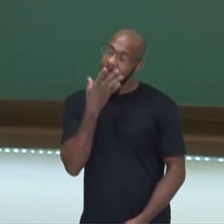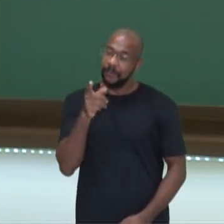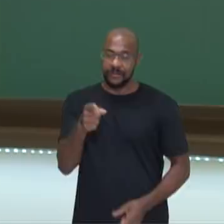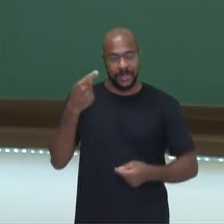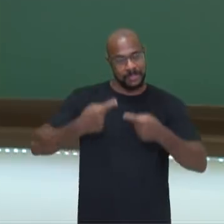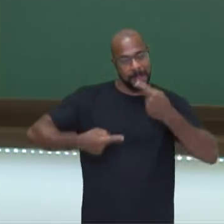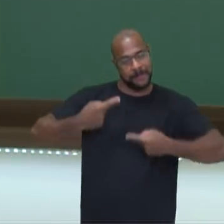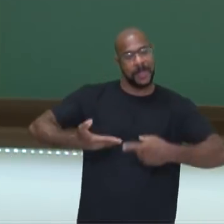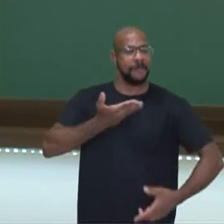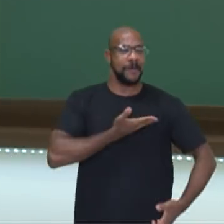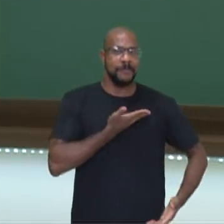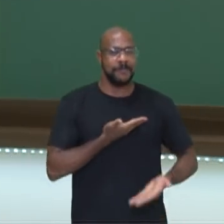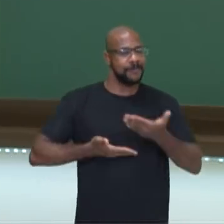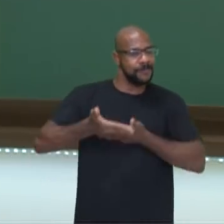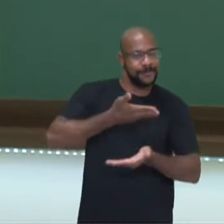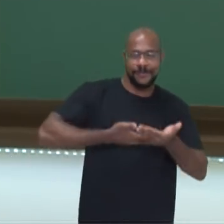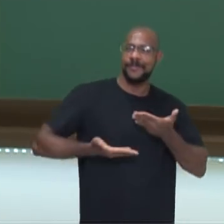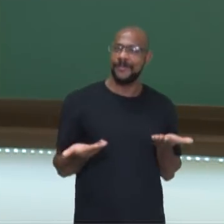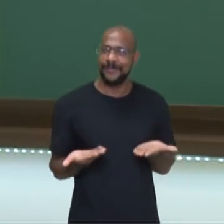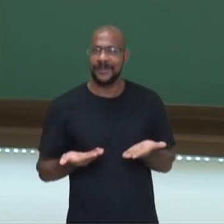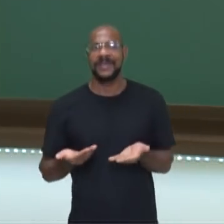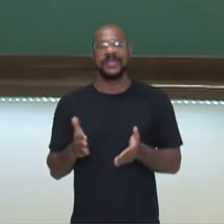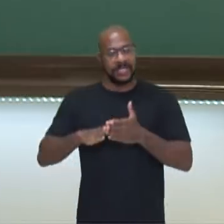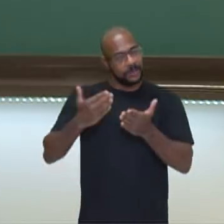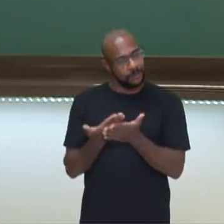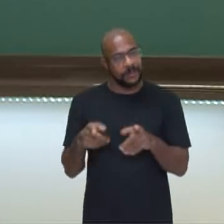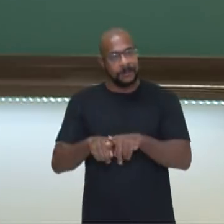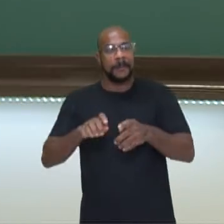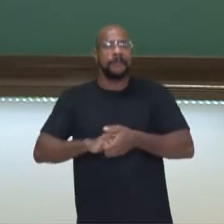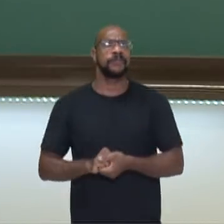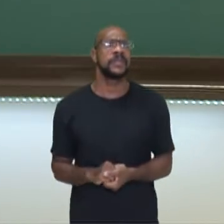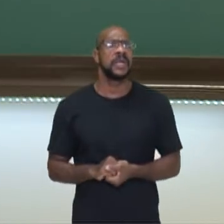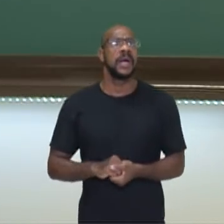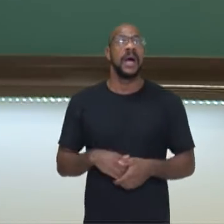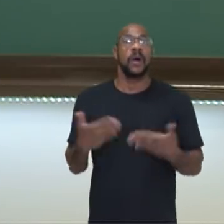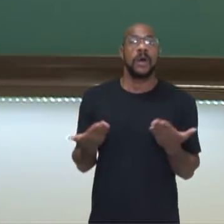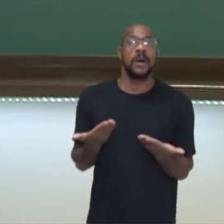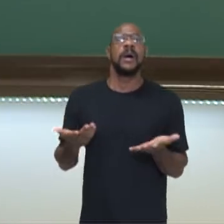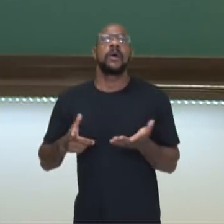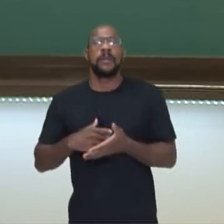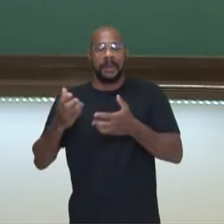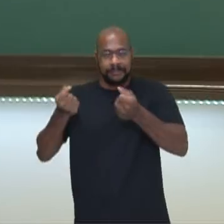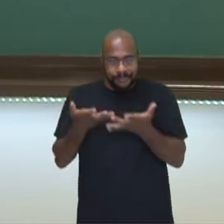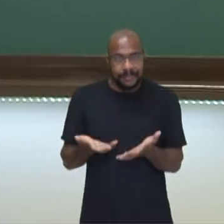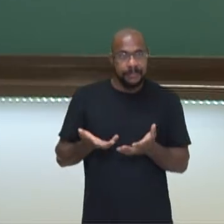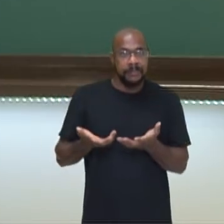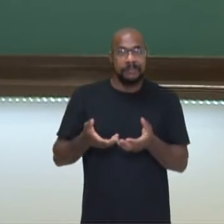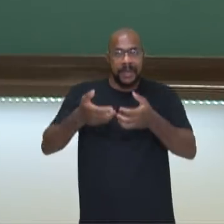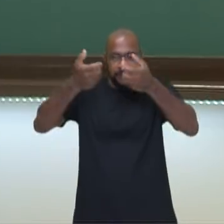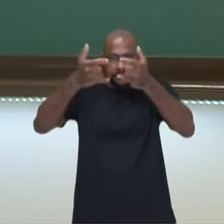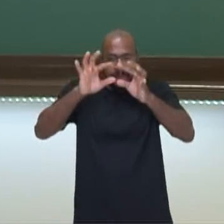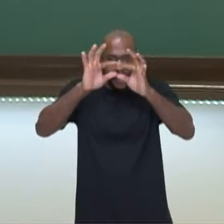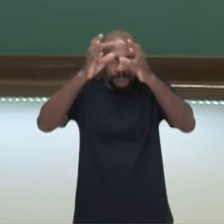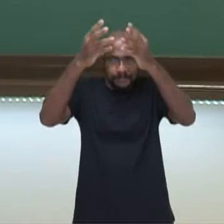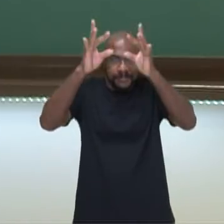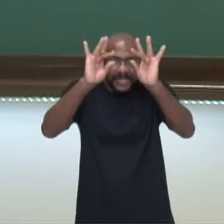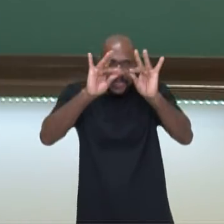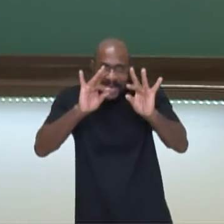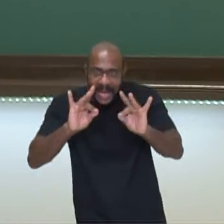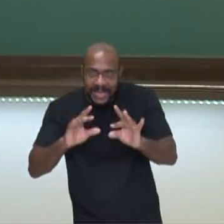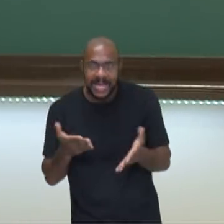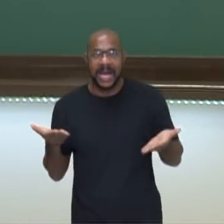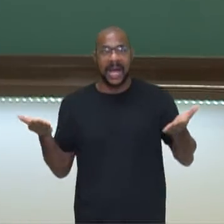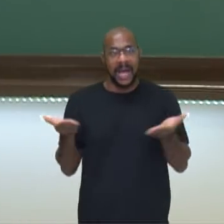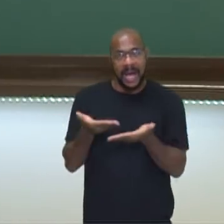amigos, colegas, familiares aí na escola. E para a gente contextualizar esse cenário aí que nós falamos de compra de votos, a